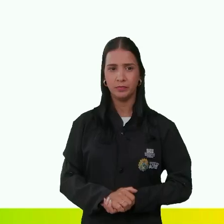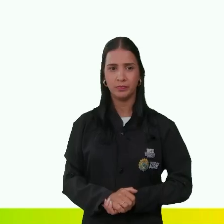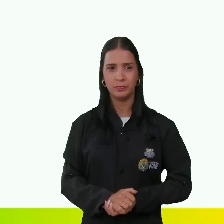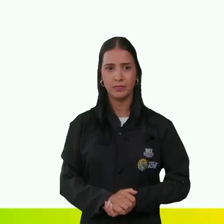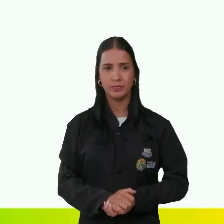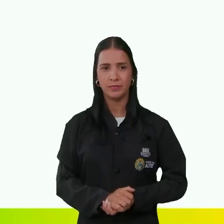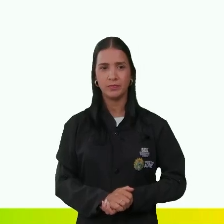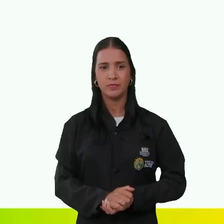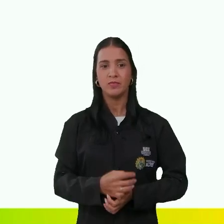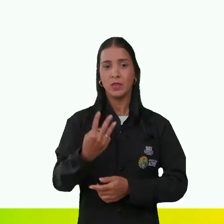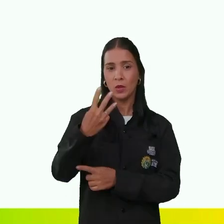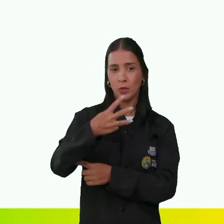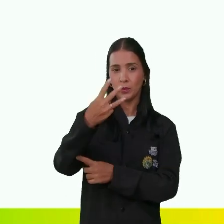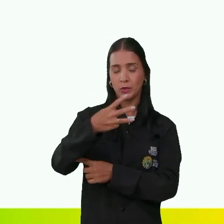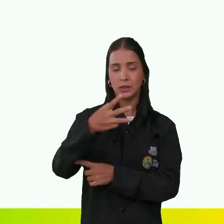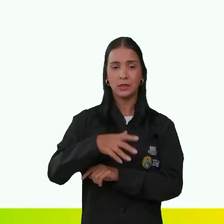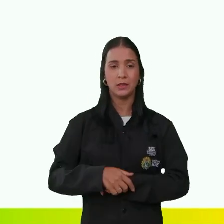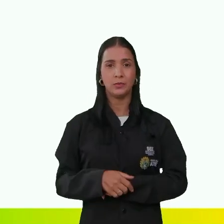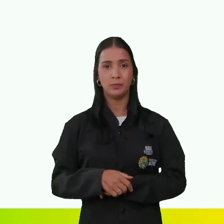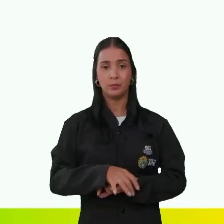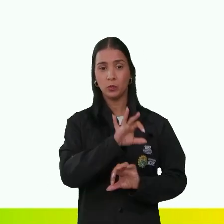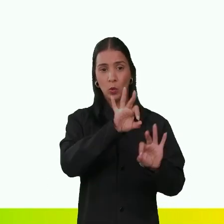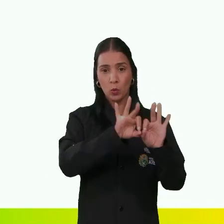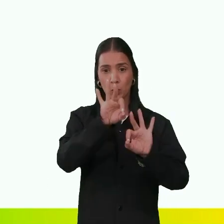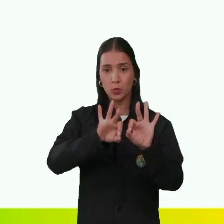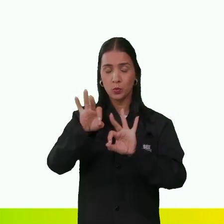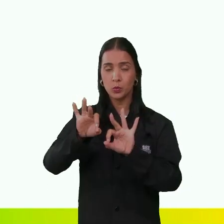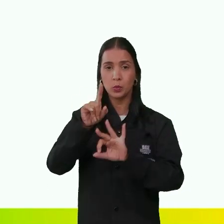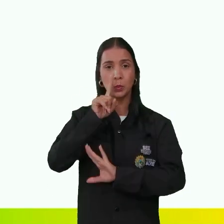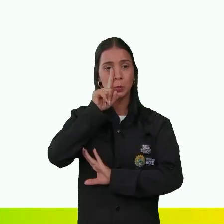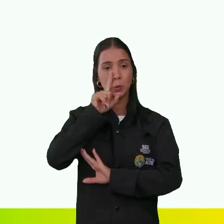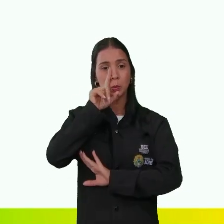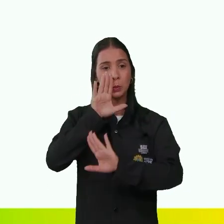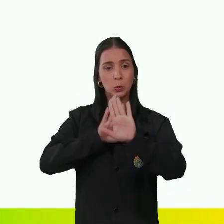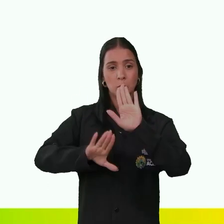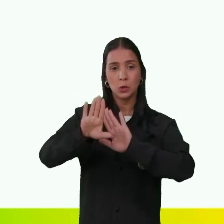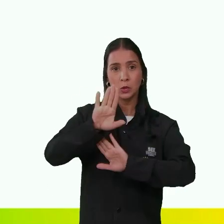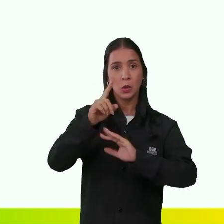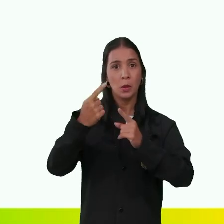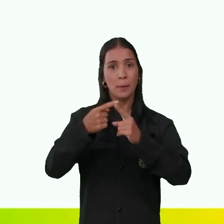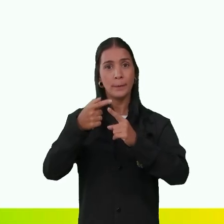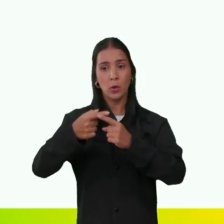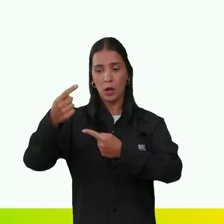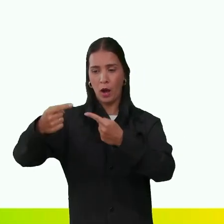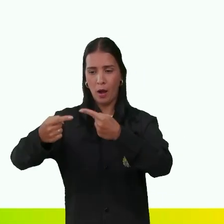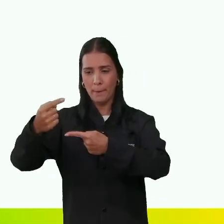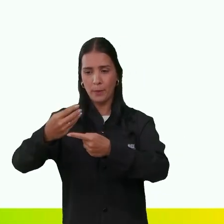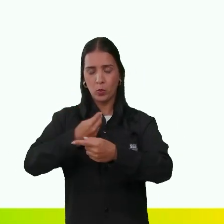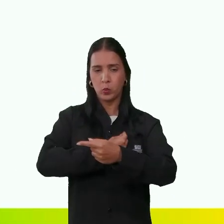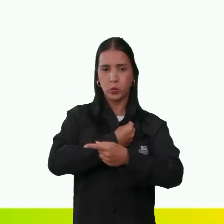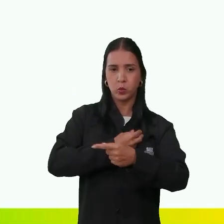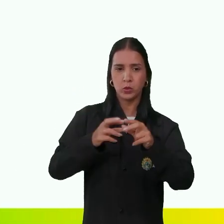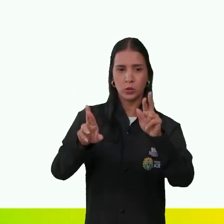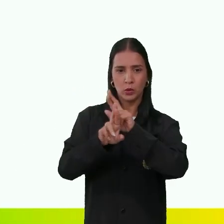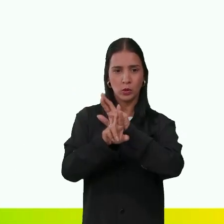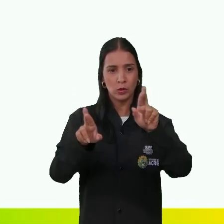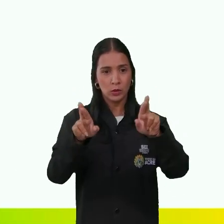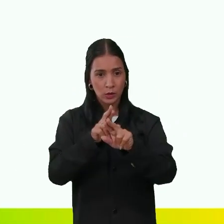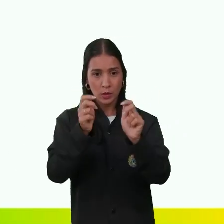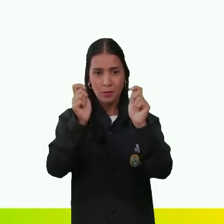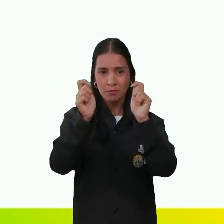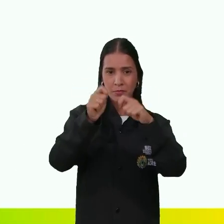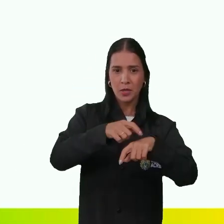o terceiro ponto. Então a biopolítica permite a identificação e o gerenciamento de riscos à saúde